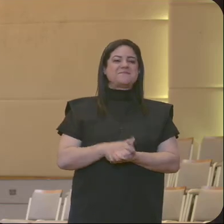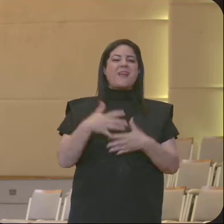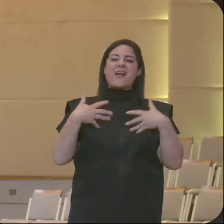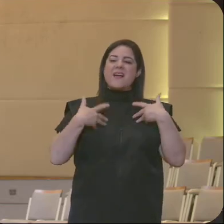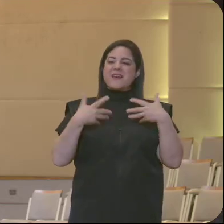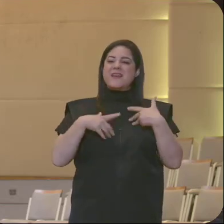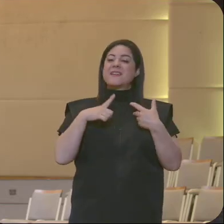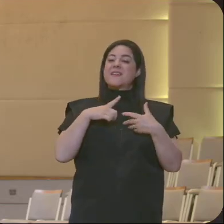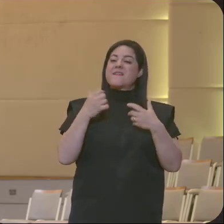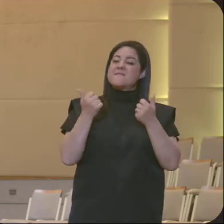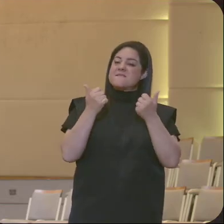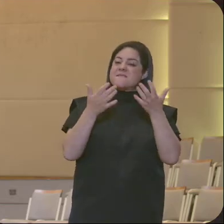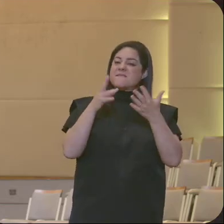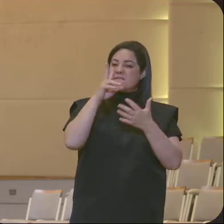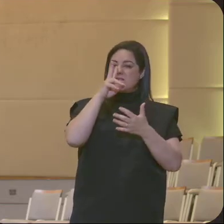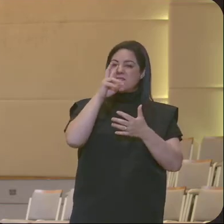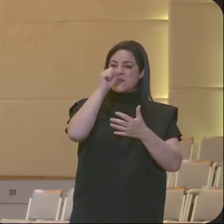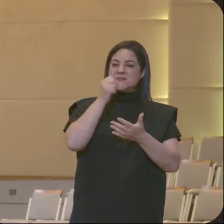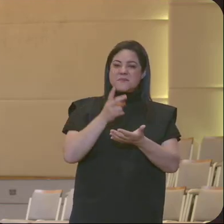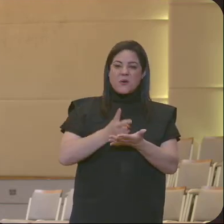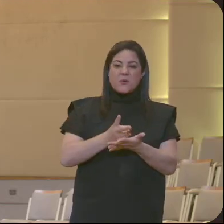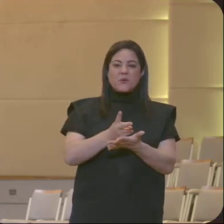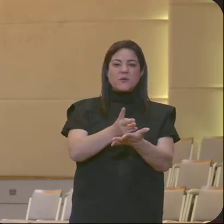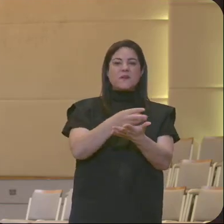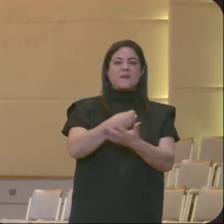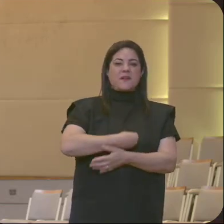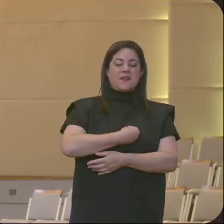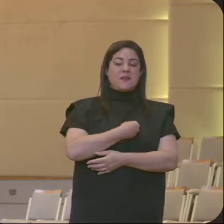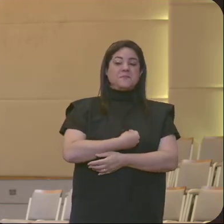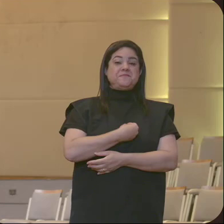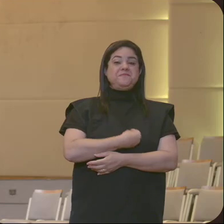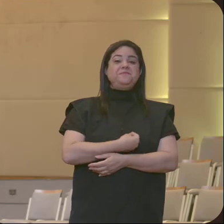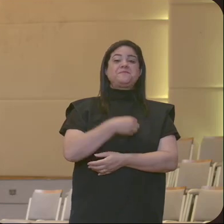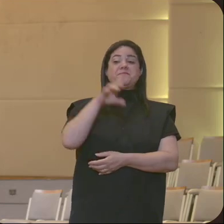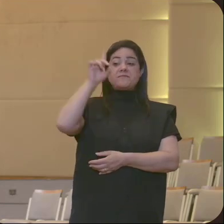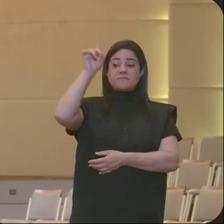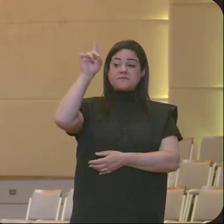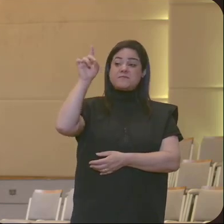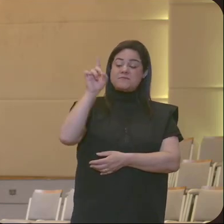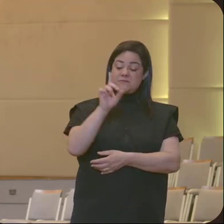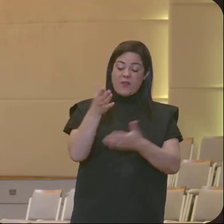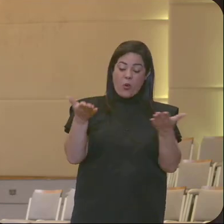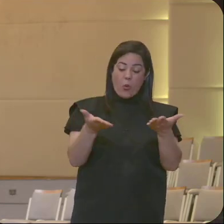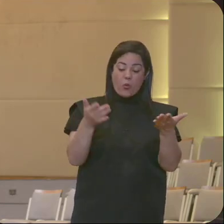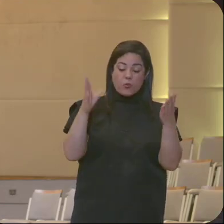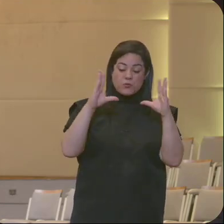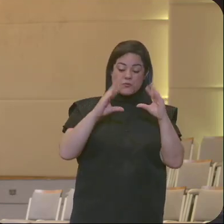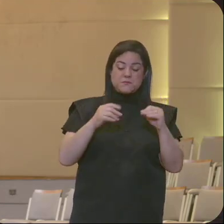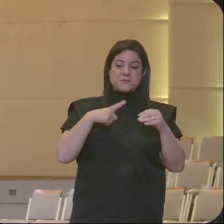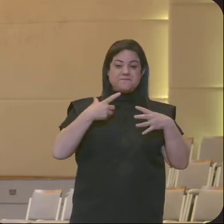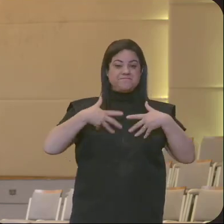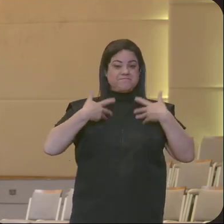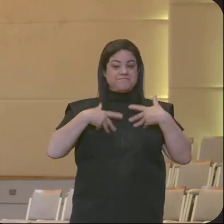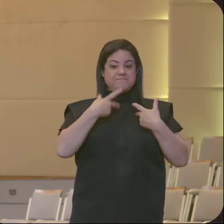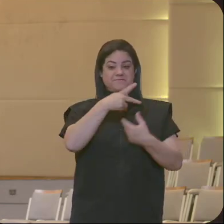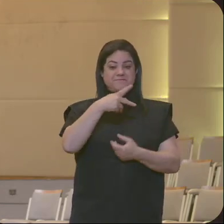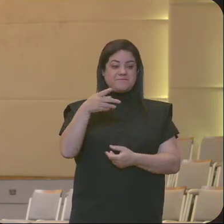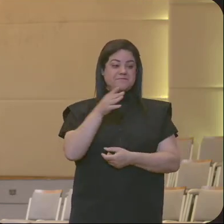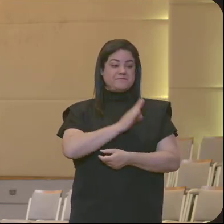que te fortalece para você continuar vivendo. Deus te trouxe aqui nessa noite para derramar alegria no seu